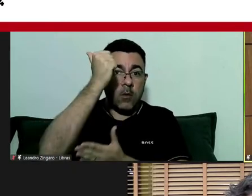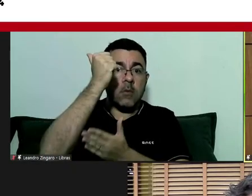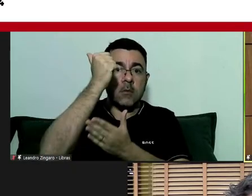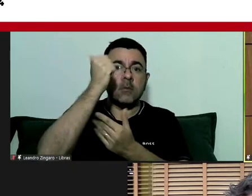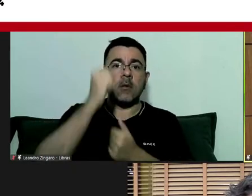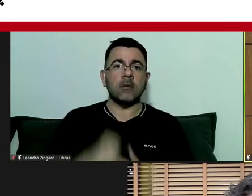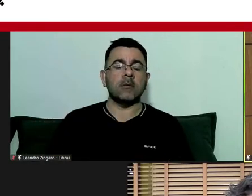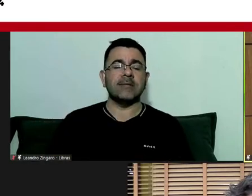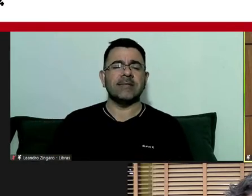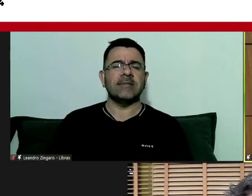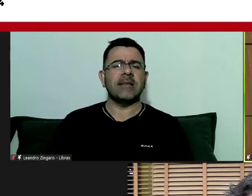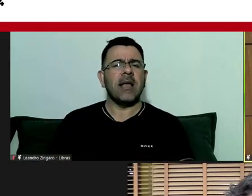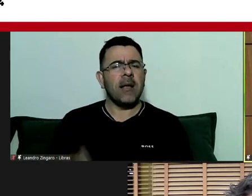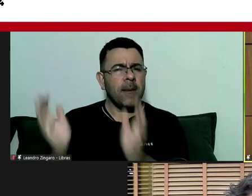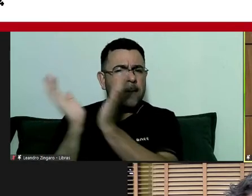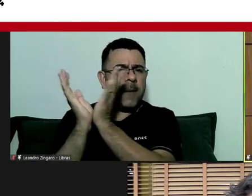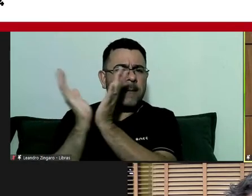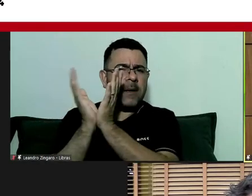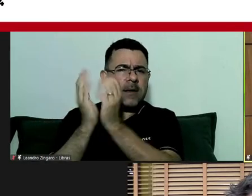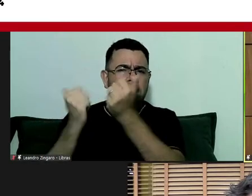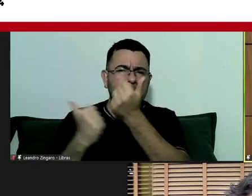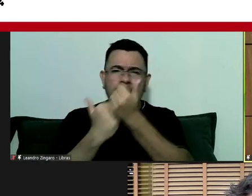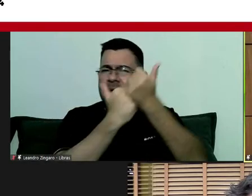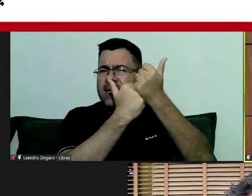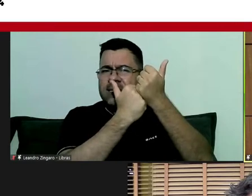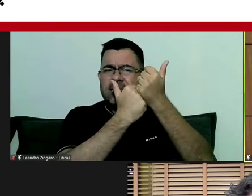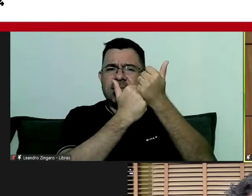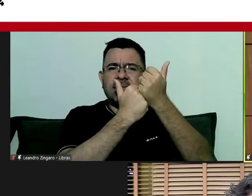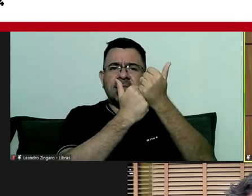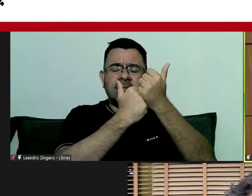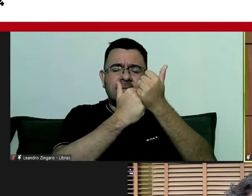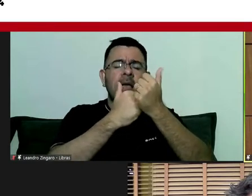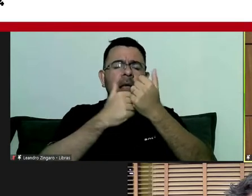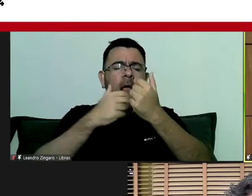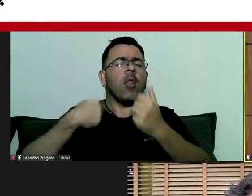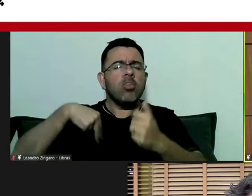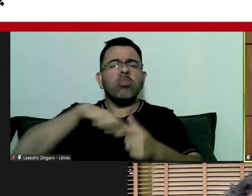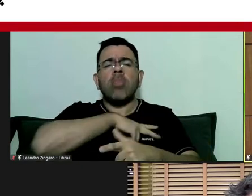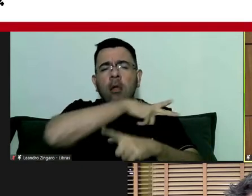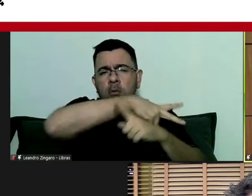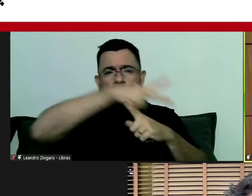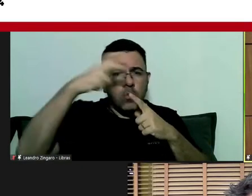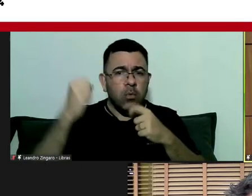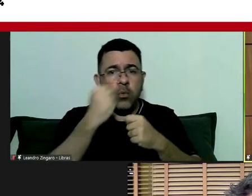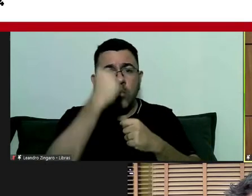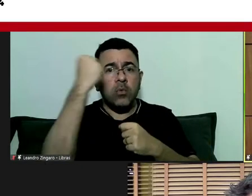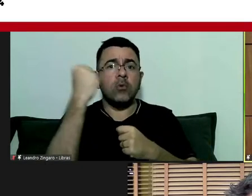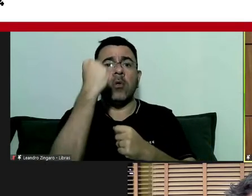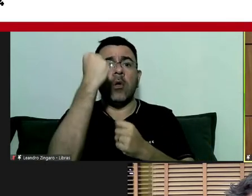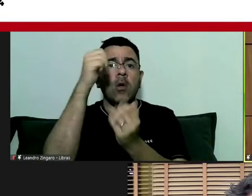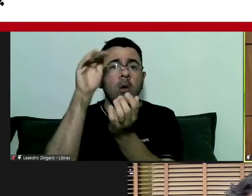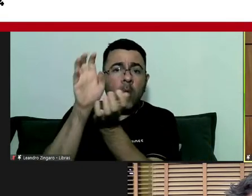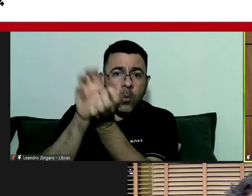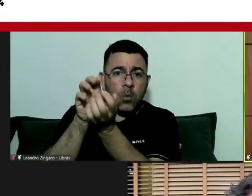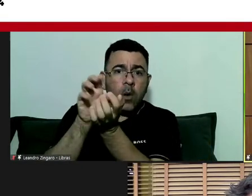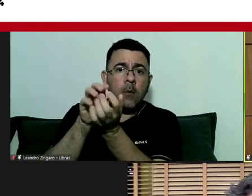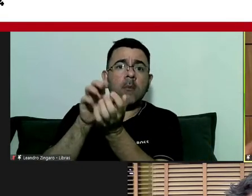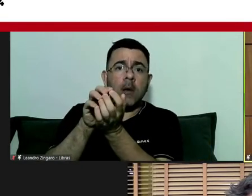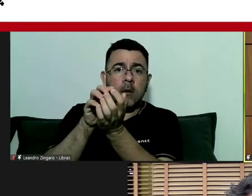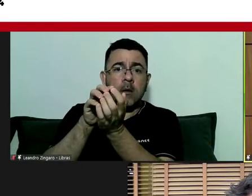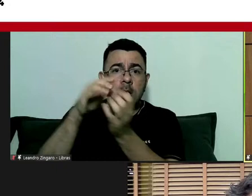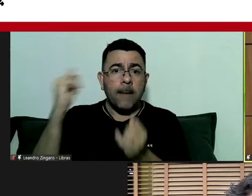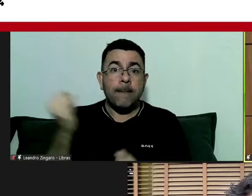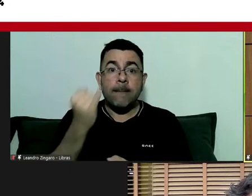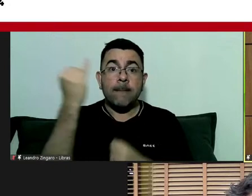muito grande apoiando nós vamos ter uma vitória expressiva em Recife e uma vitória das experiências